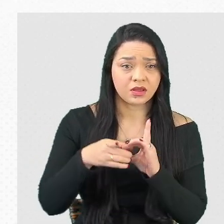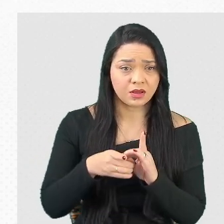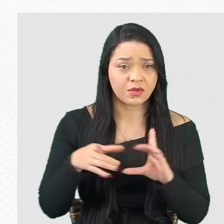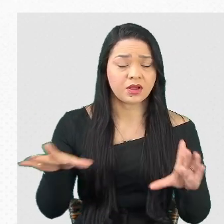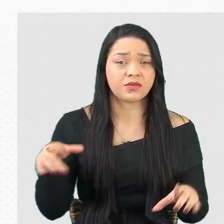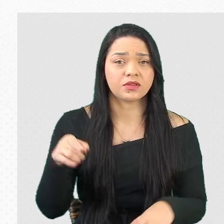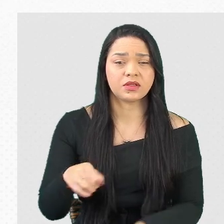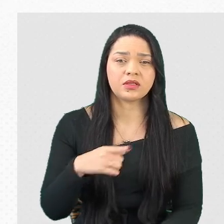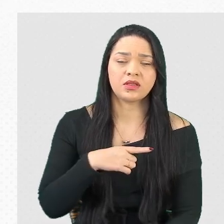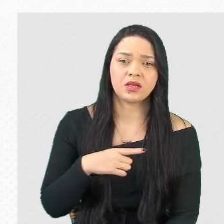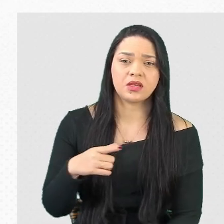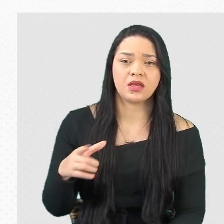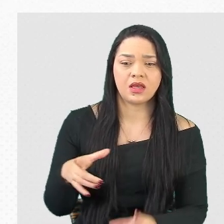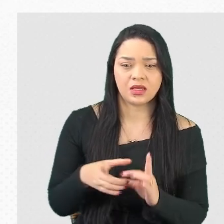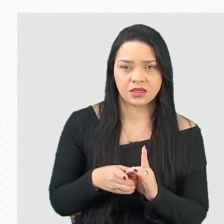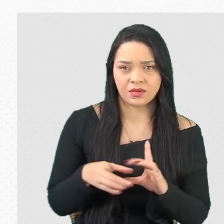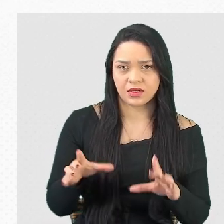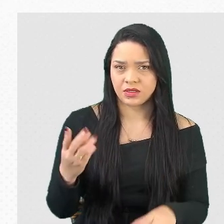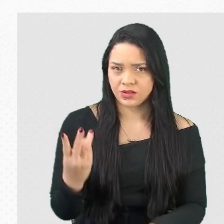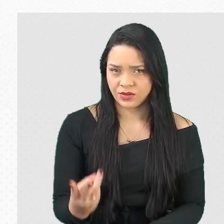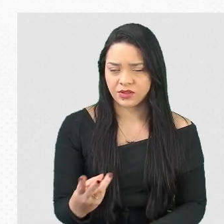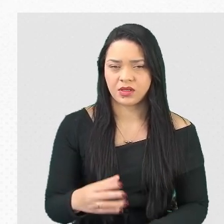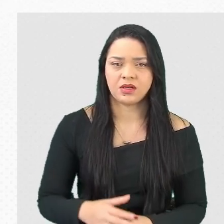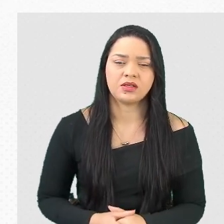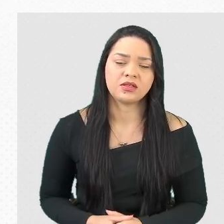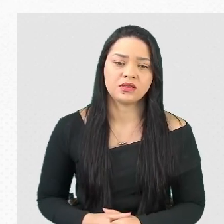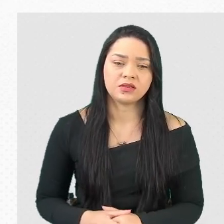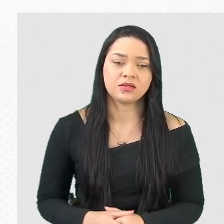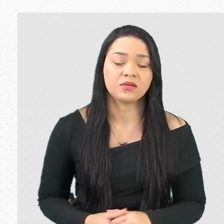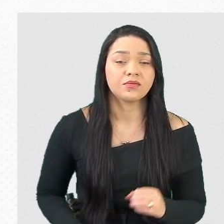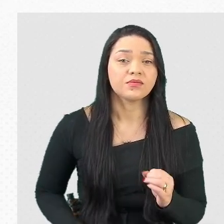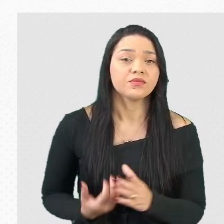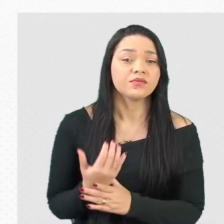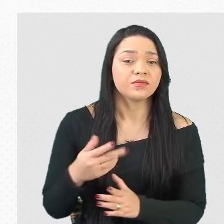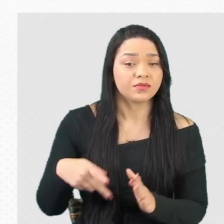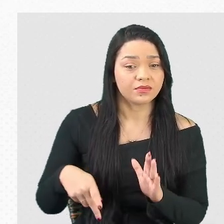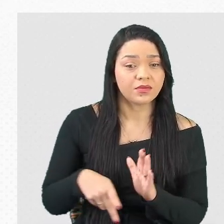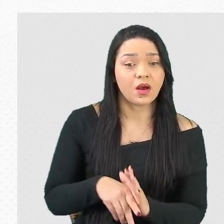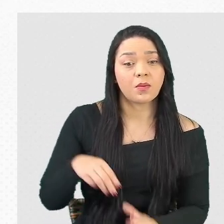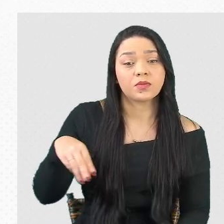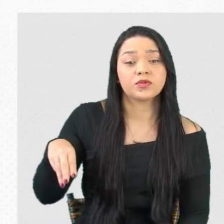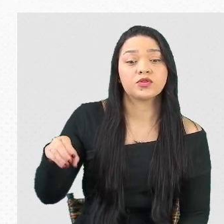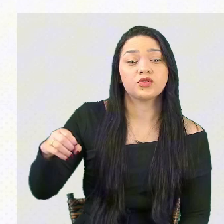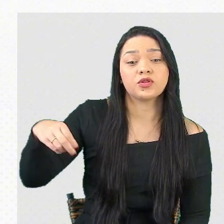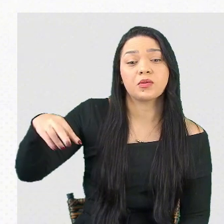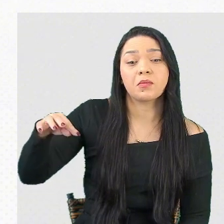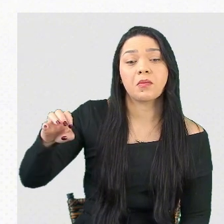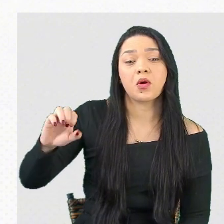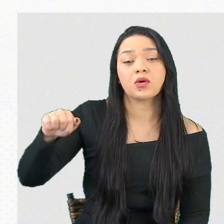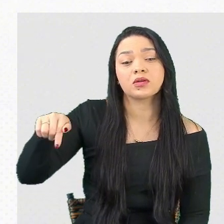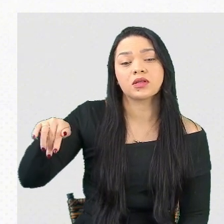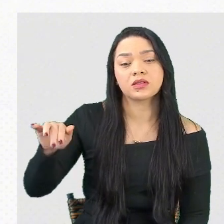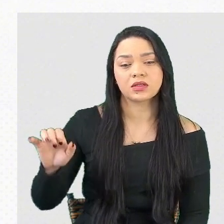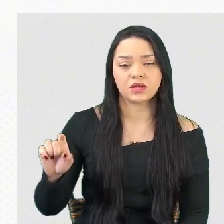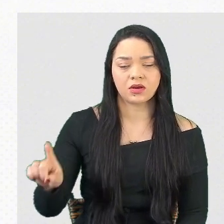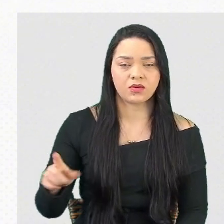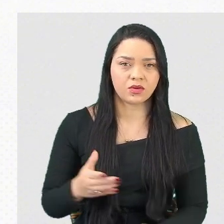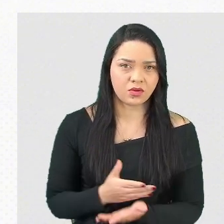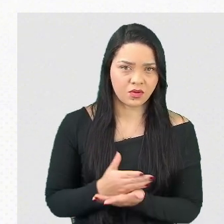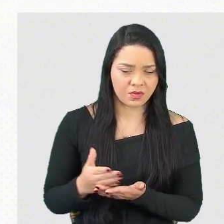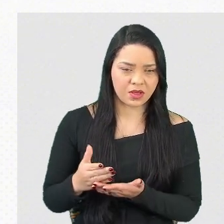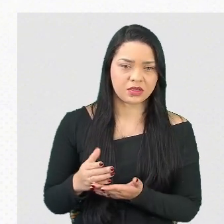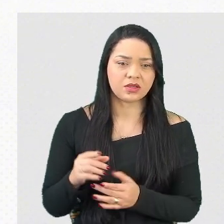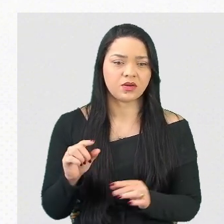você tem essa separação desses três poderes. Isso nasce dentro da ideia de Barão de Montesquieu. Isso para evitar